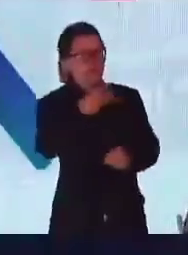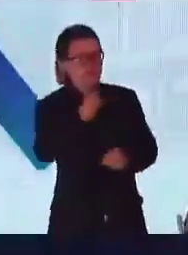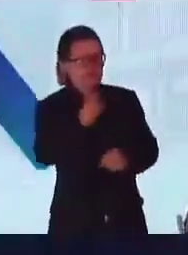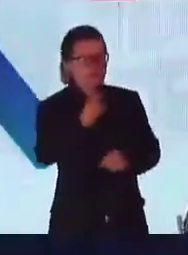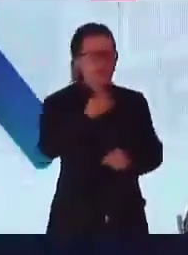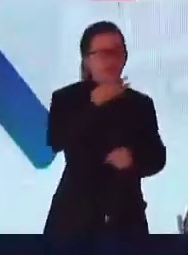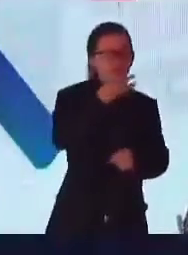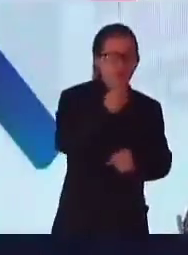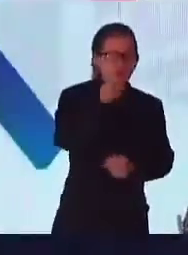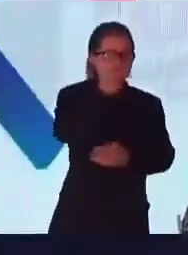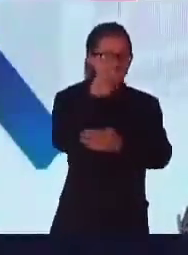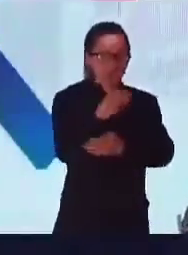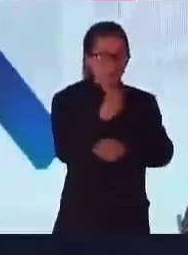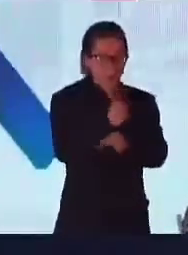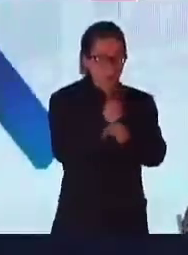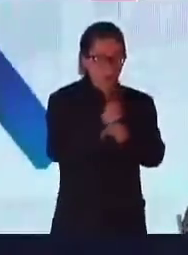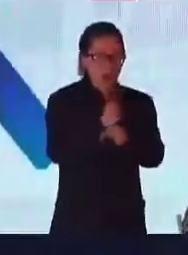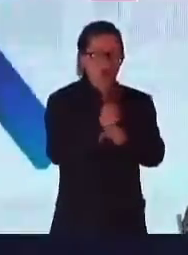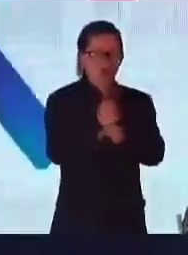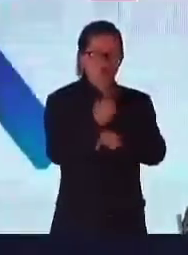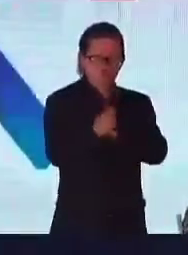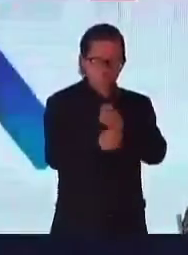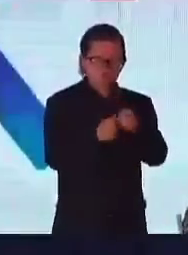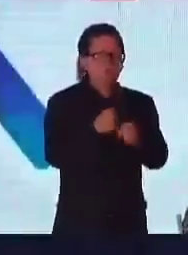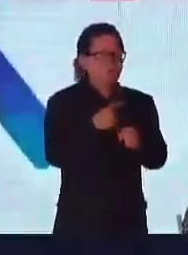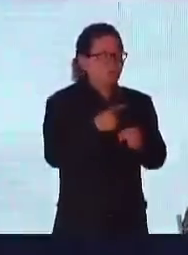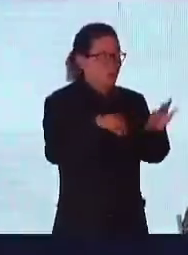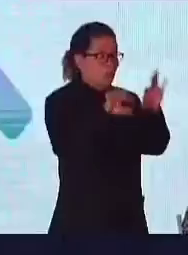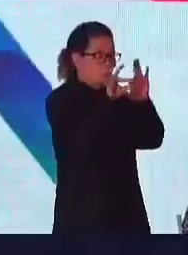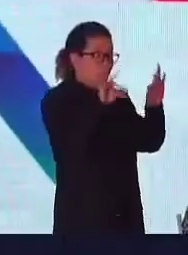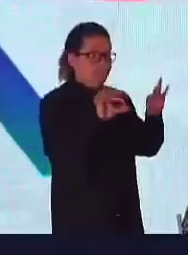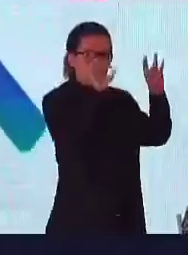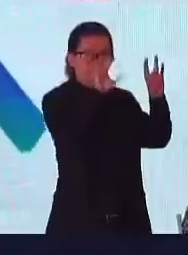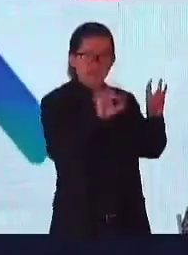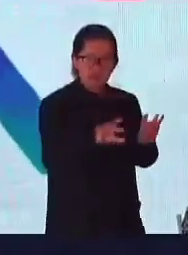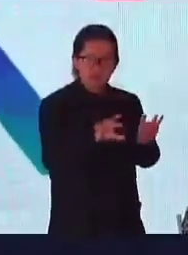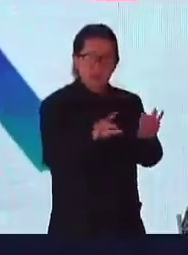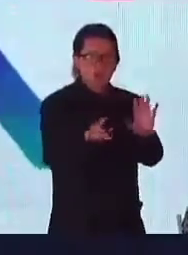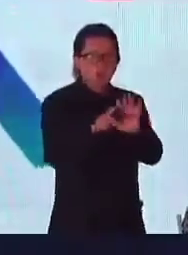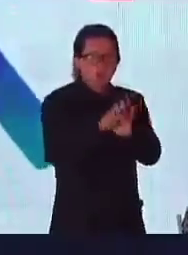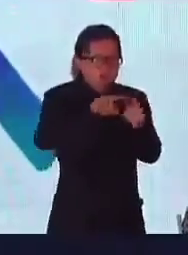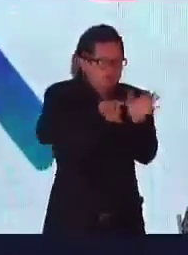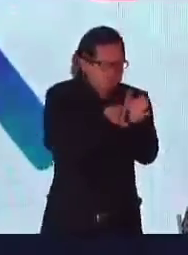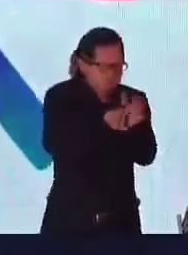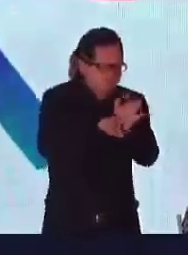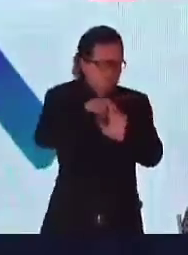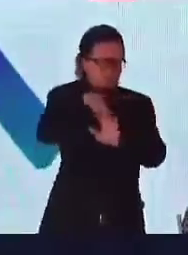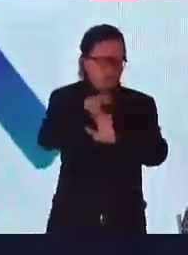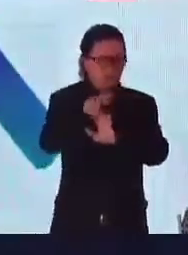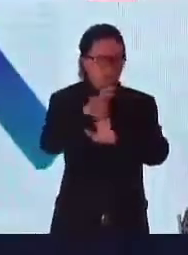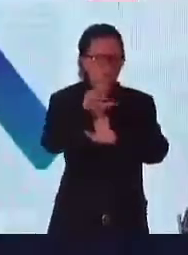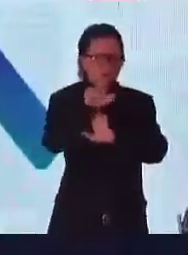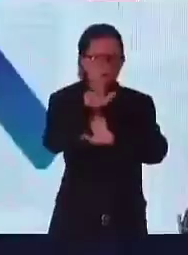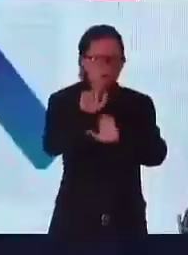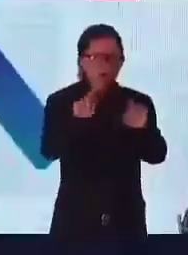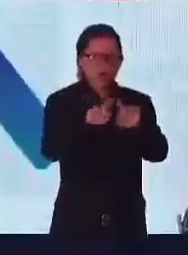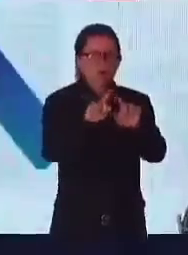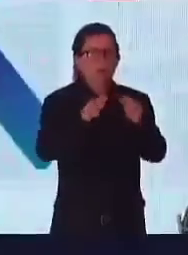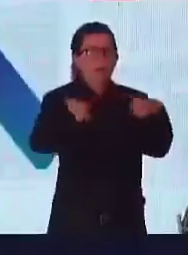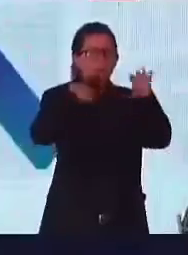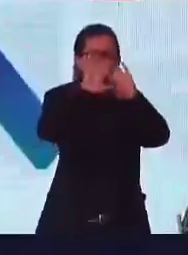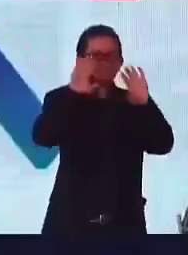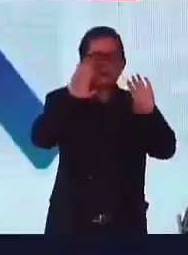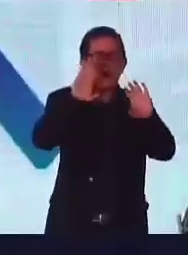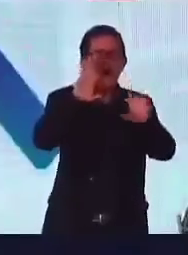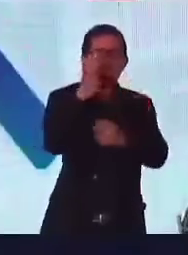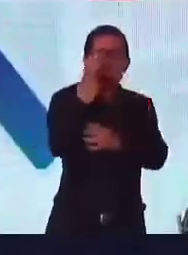ano cada instituição dessa. E com programas especiais, como programa nuclear, programa espacial, que exige muito mais recursos.